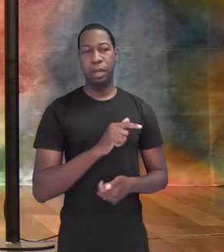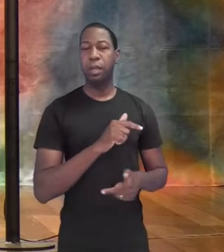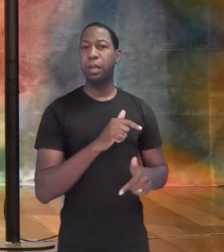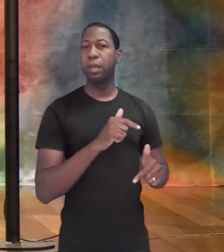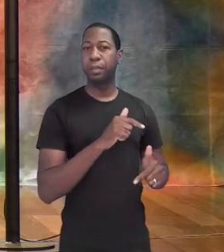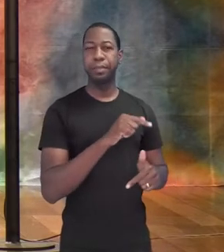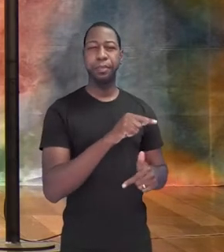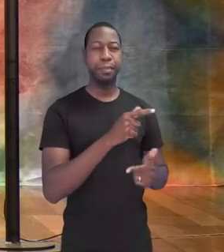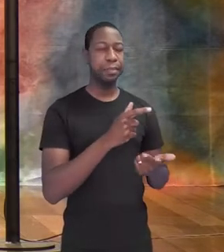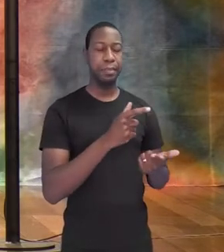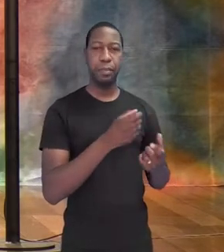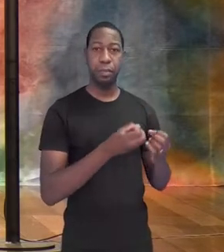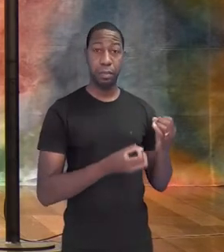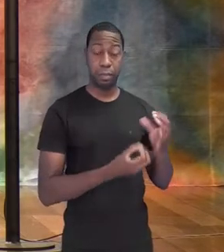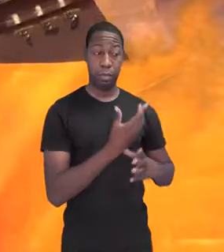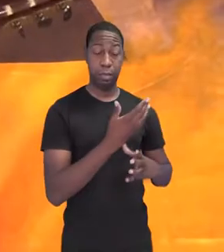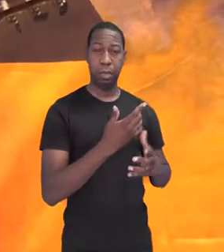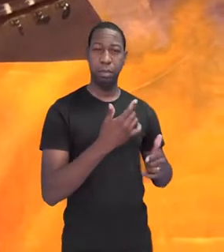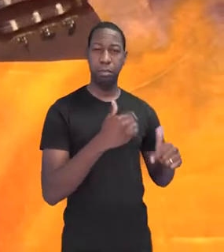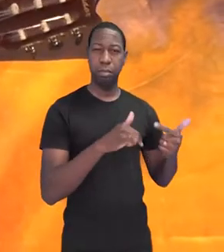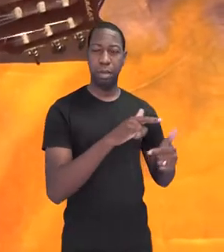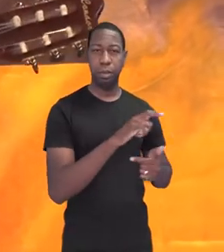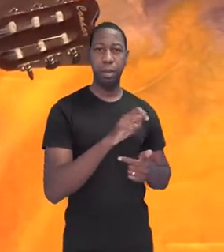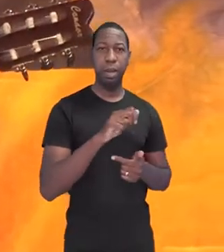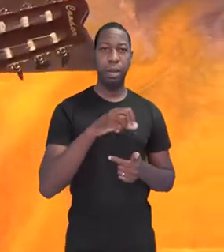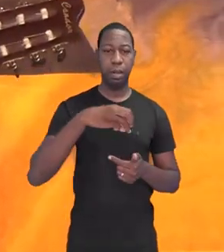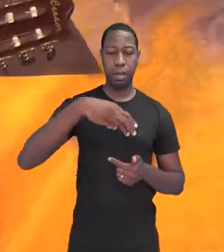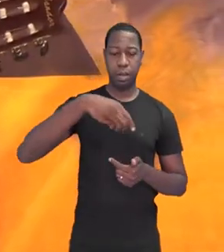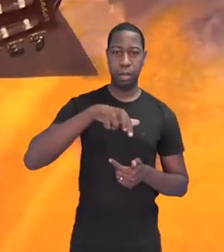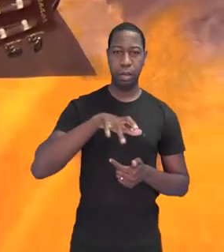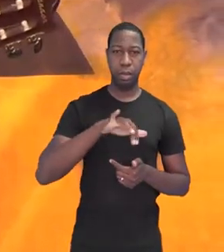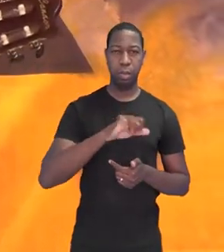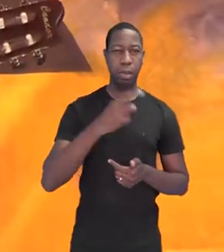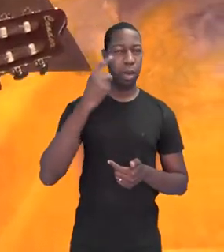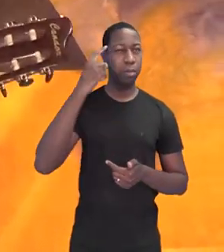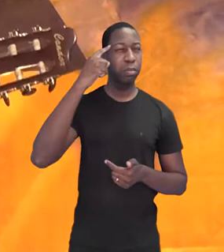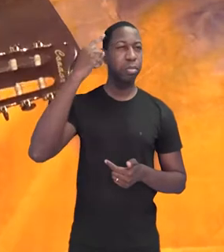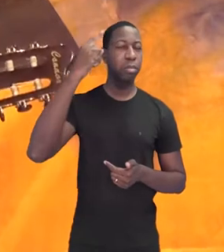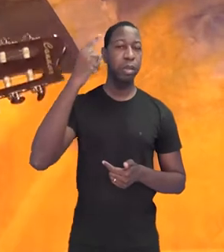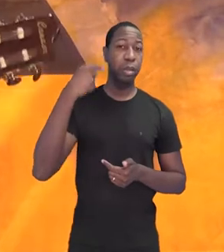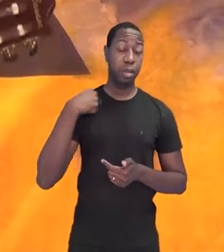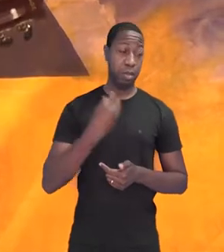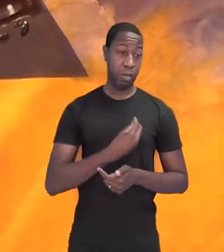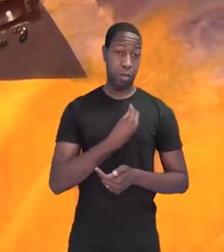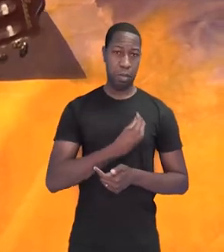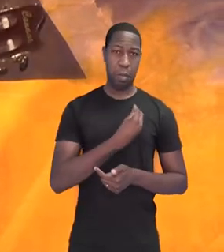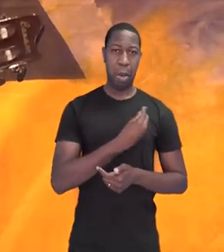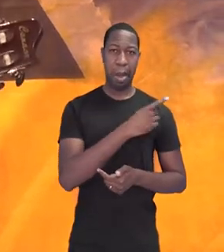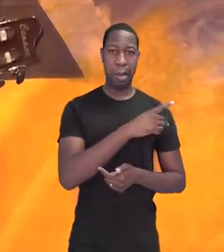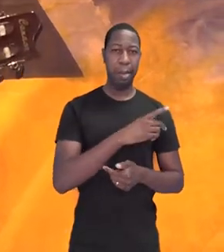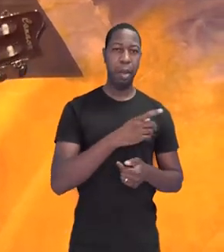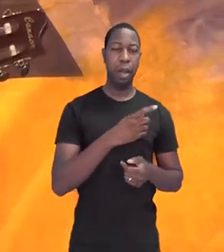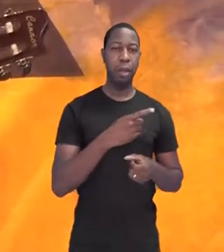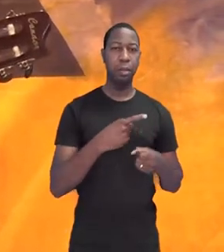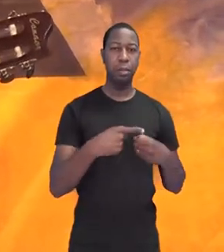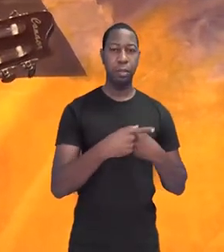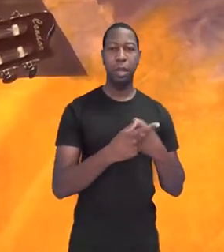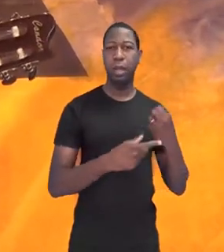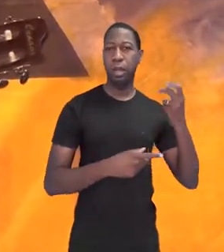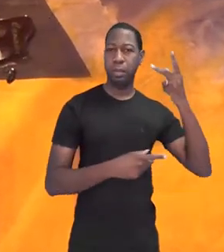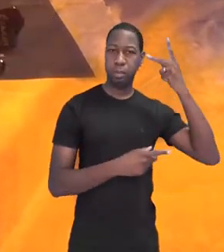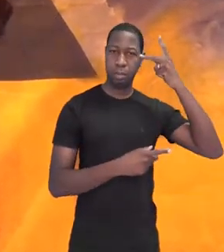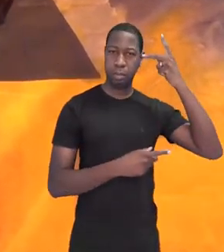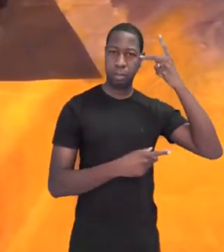Esse trabalho com o Mário de Andrade, ele surgiu num tempo que eu morei em São Paulo, durante 4 anos, que foi um